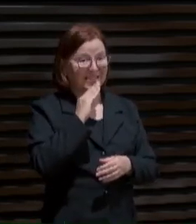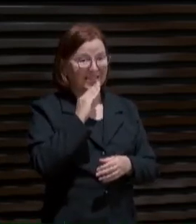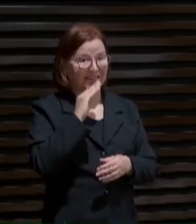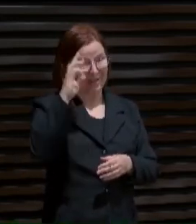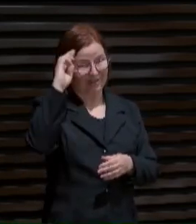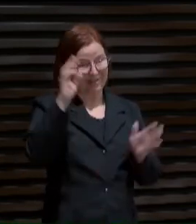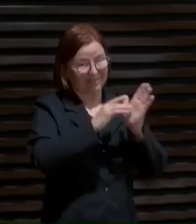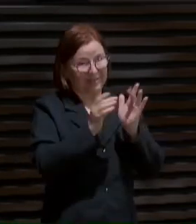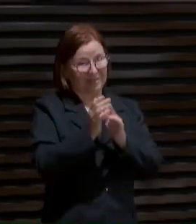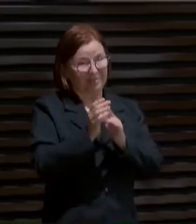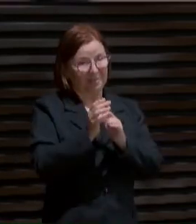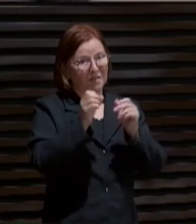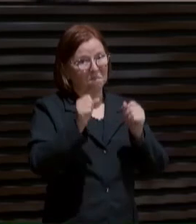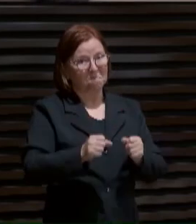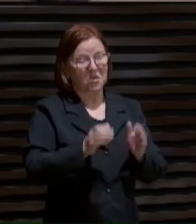verdade